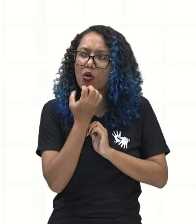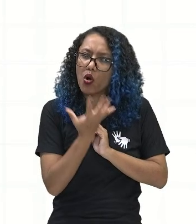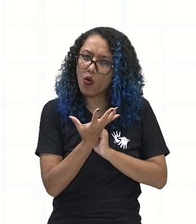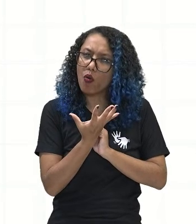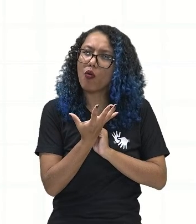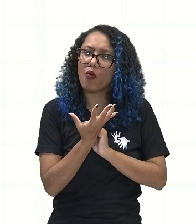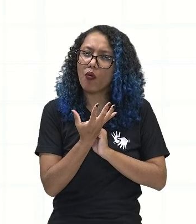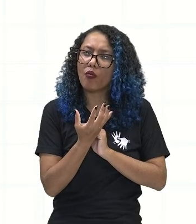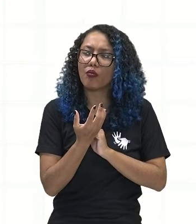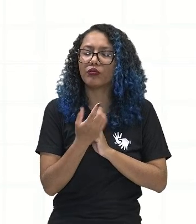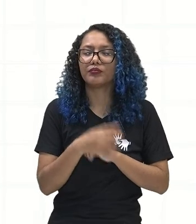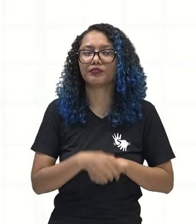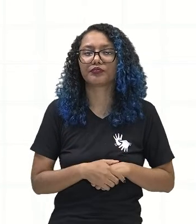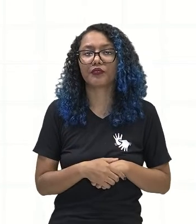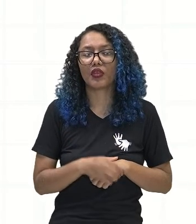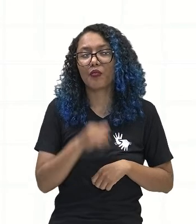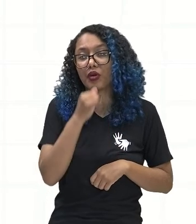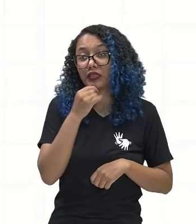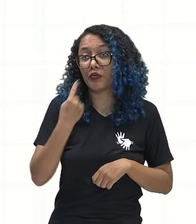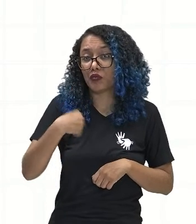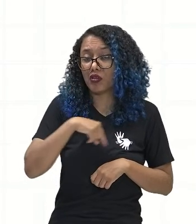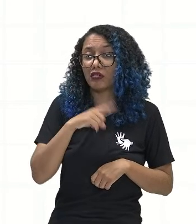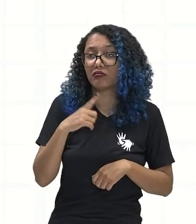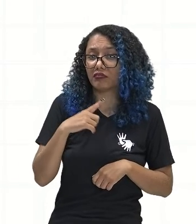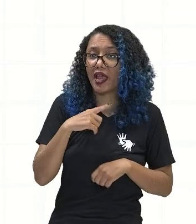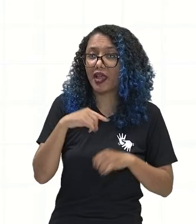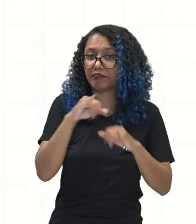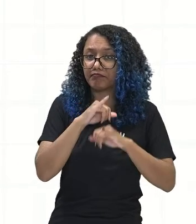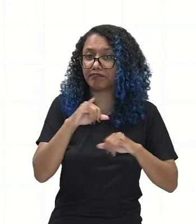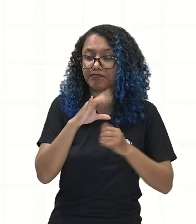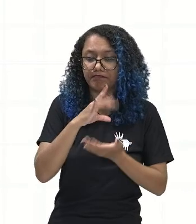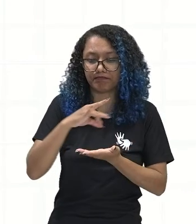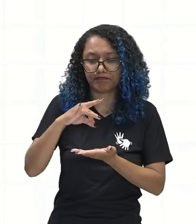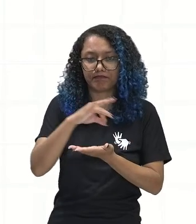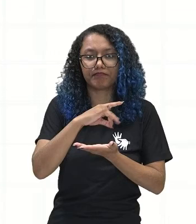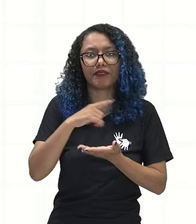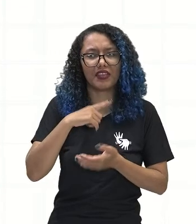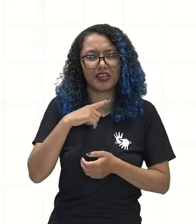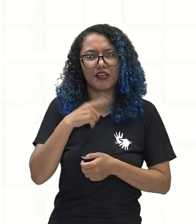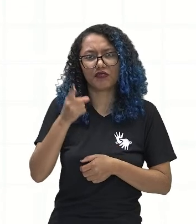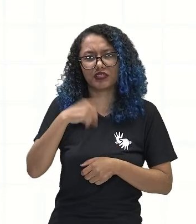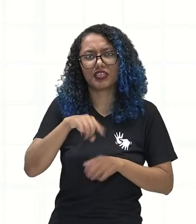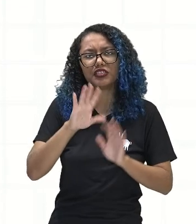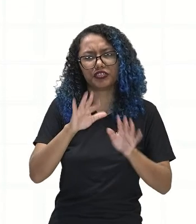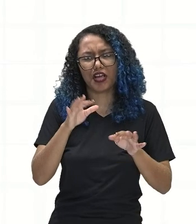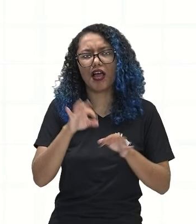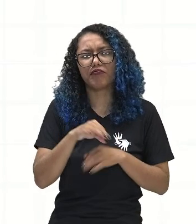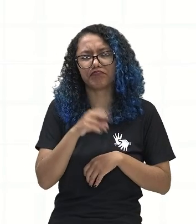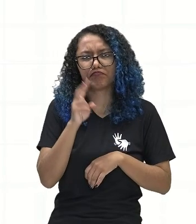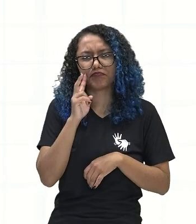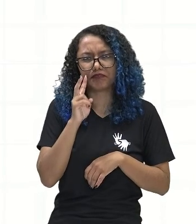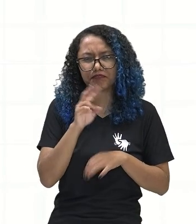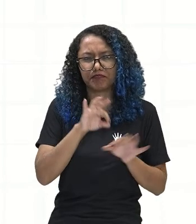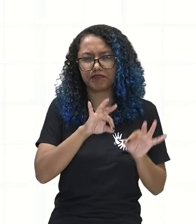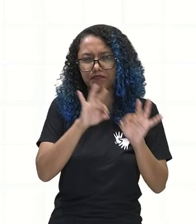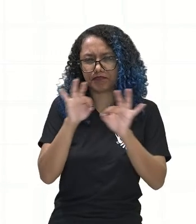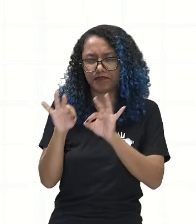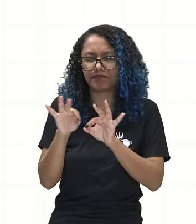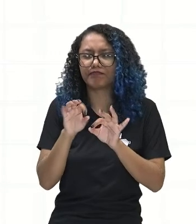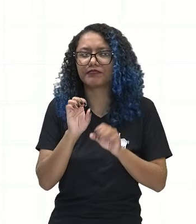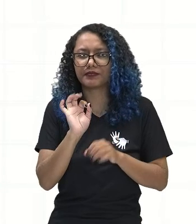caso, nós temos a nossa campanha institucional aqui do Centro de Mídia, você já deve ter visto por aí nas TVs, né? A